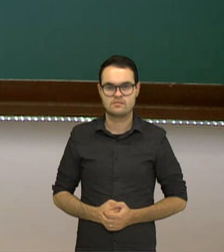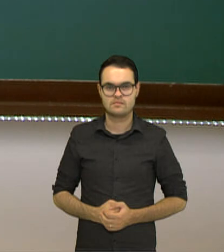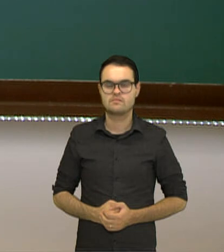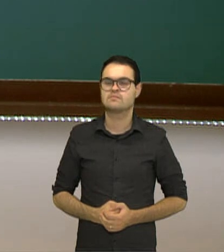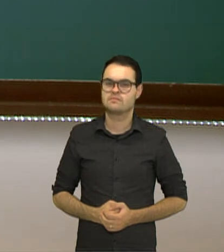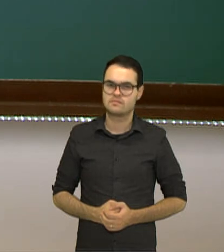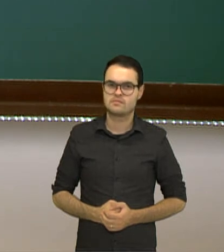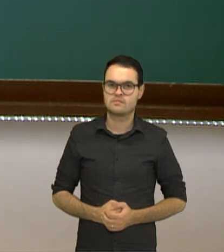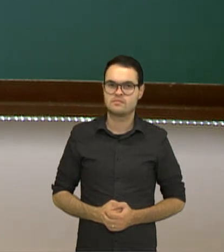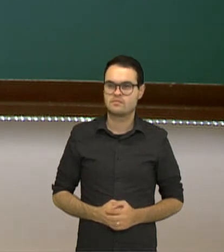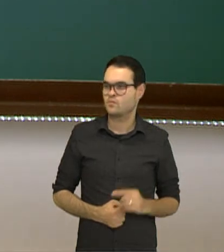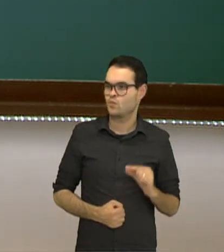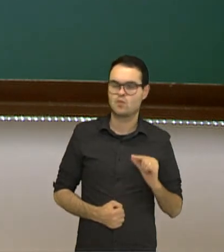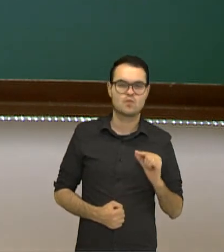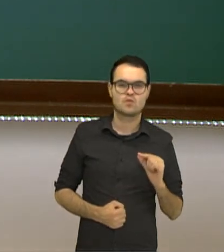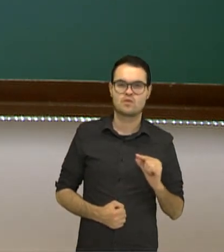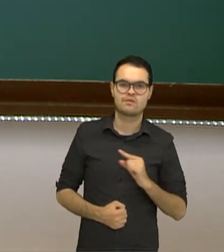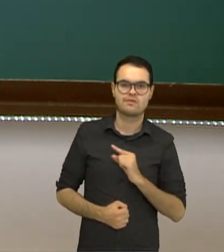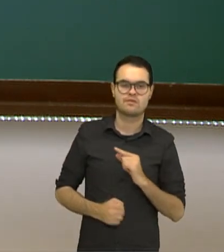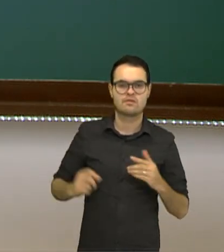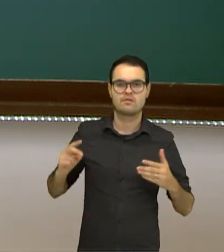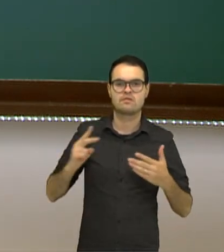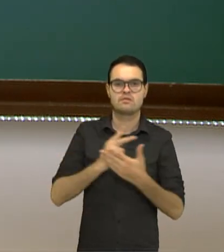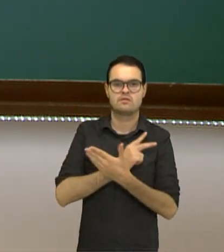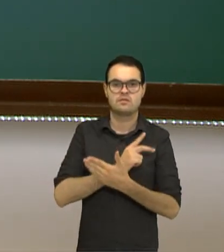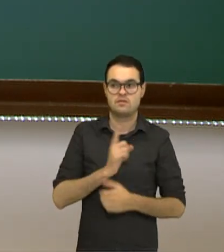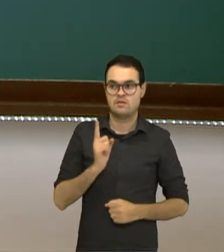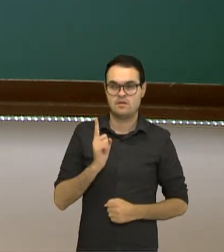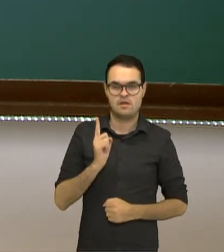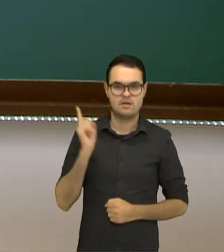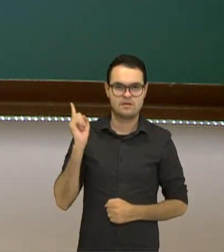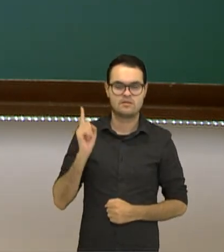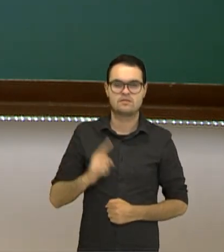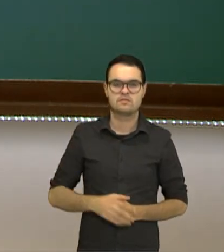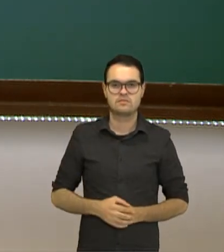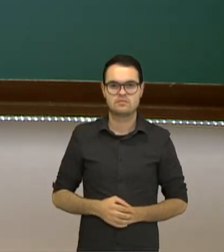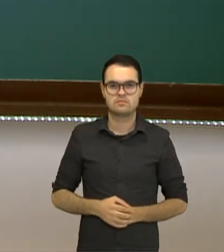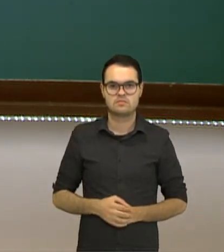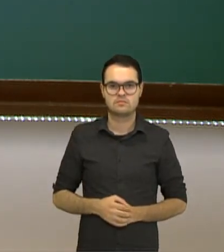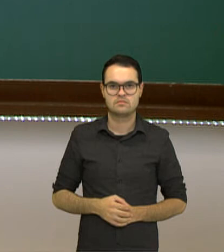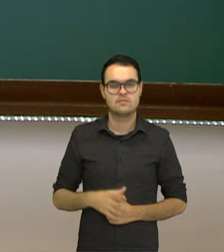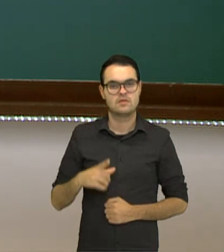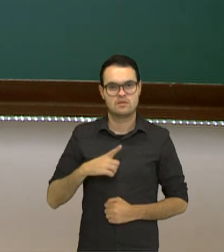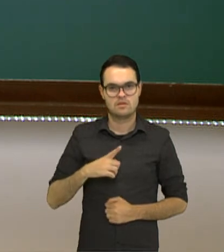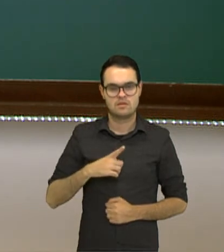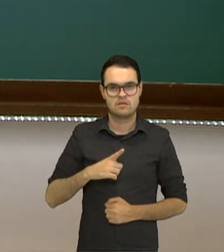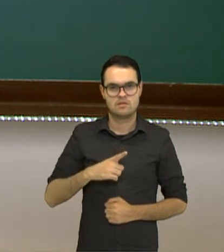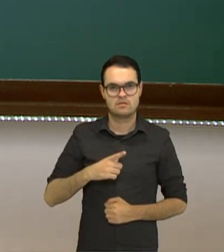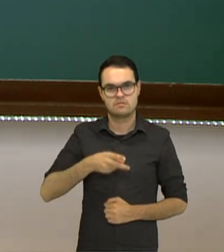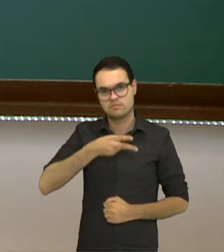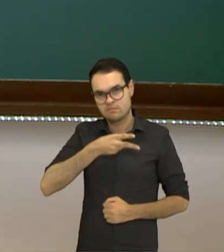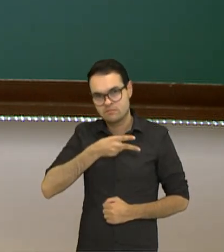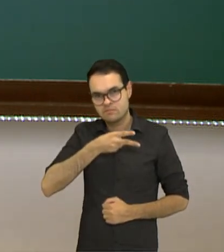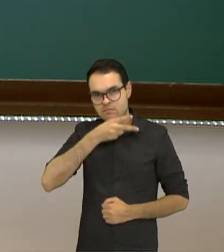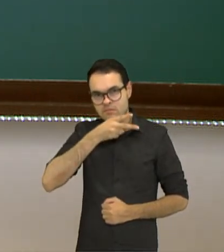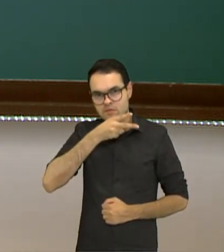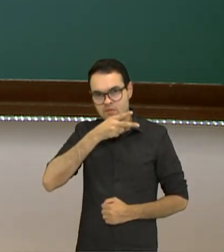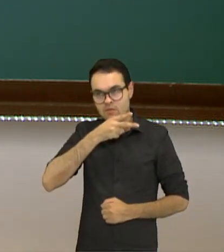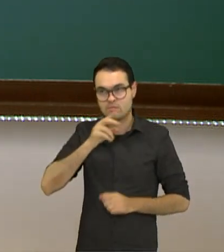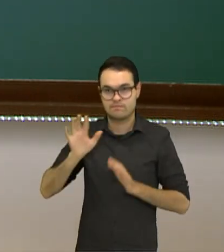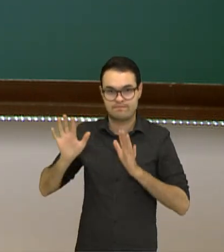E aí, pessoal, o que, que aconteceu? Aqui nesse caso, diferente dos bisavós e diferente lá